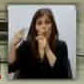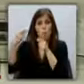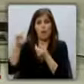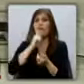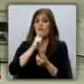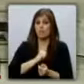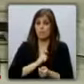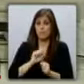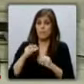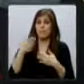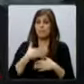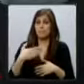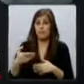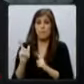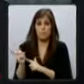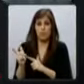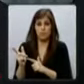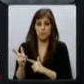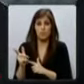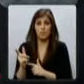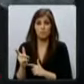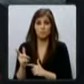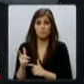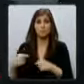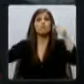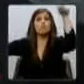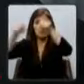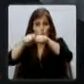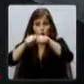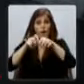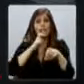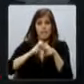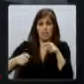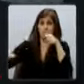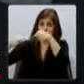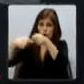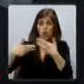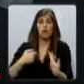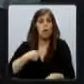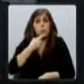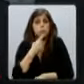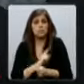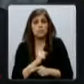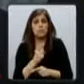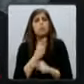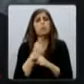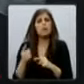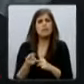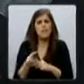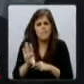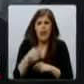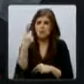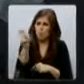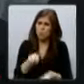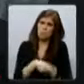nos que na primeira semana de Março e eventualmente nos para uma ligação e Nós não entendemos por o porquê de mais um